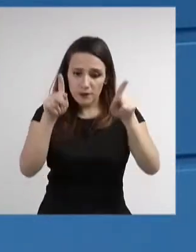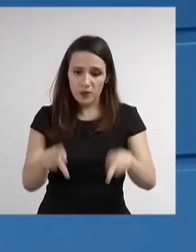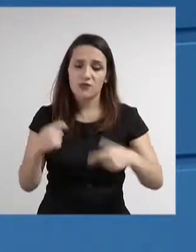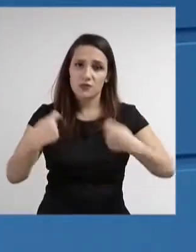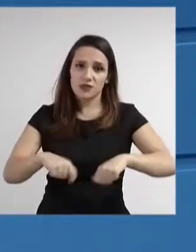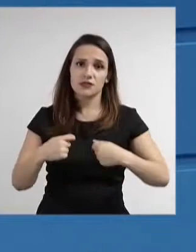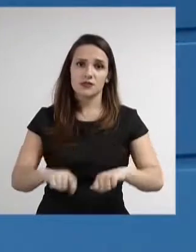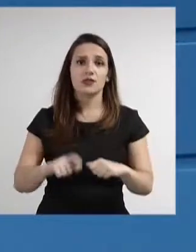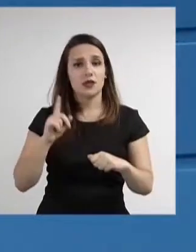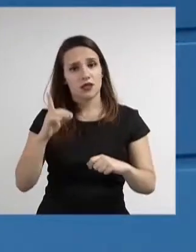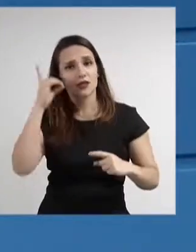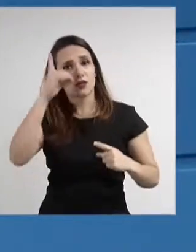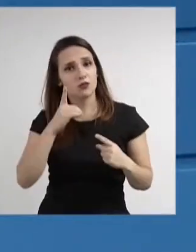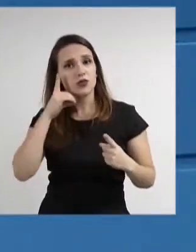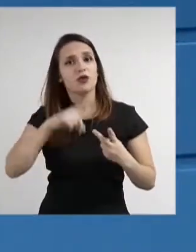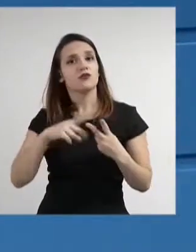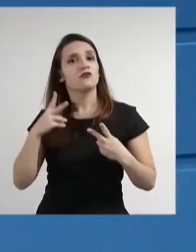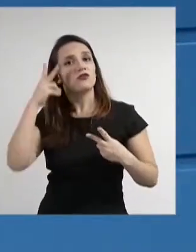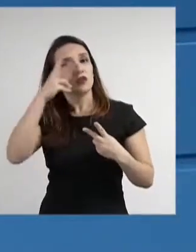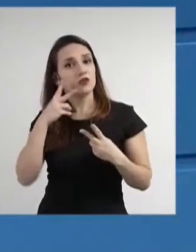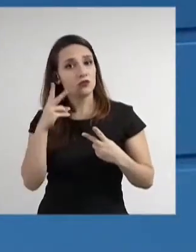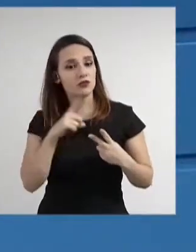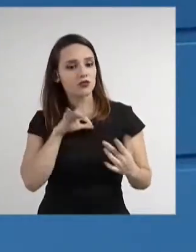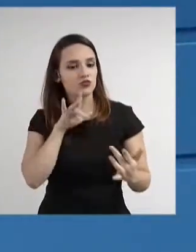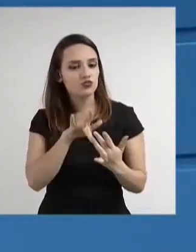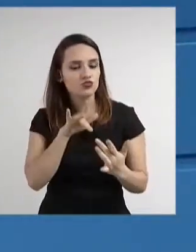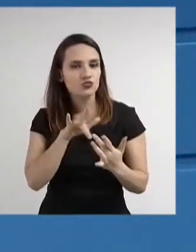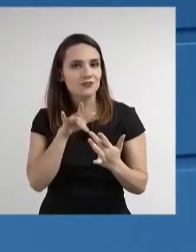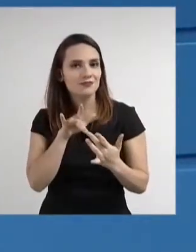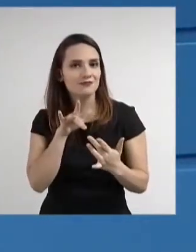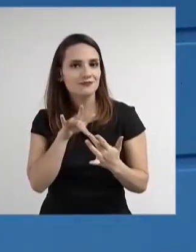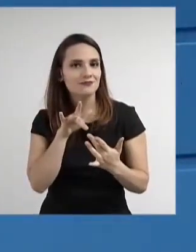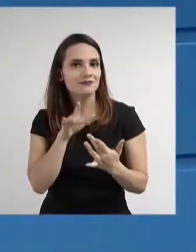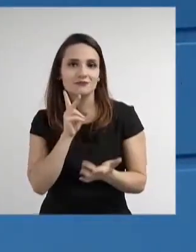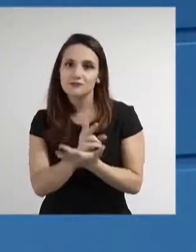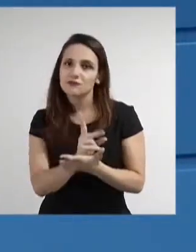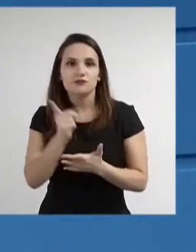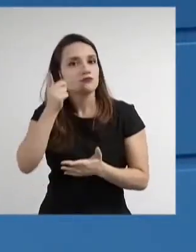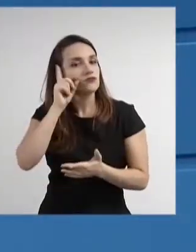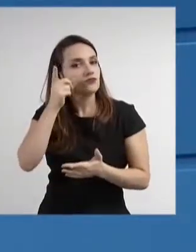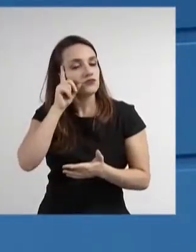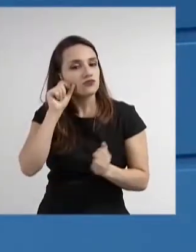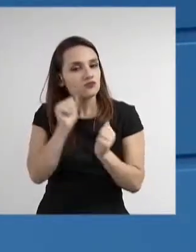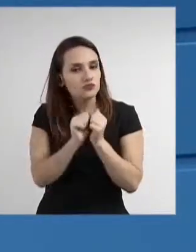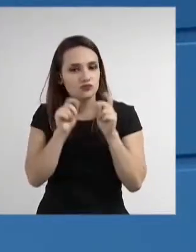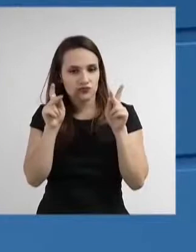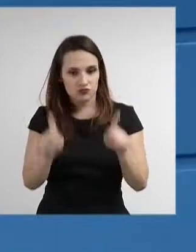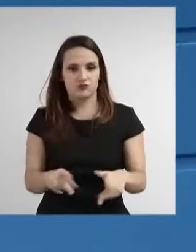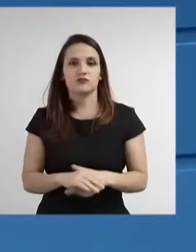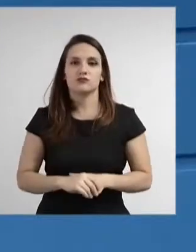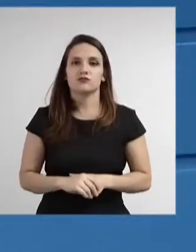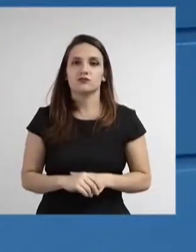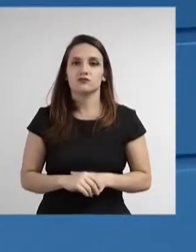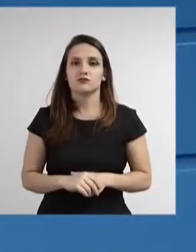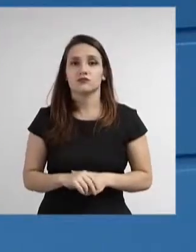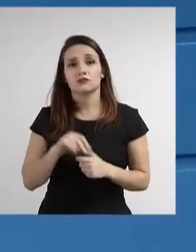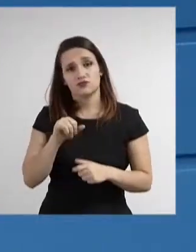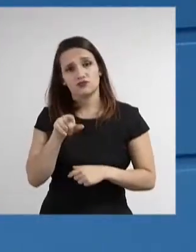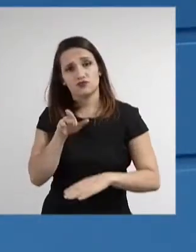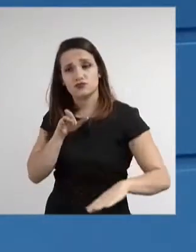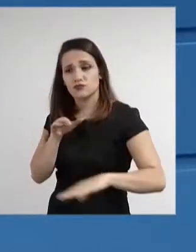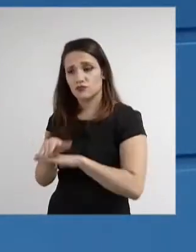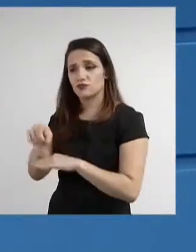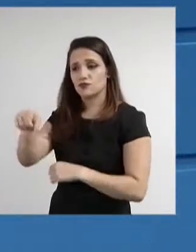os vereadores, aqueles que estão em contato quase que diário com o povo. Você vai numa